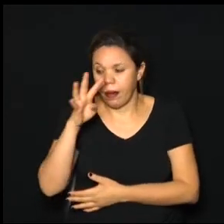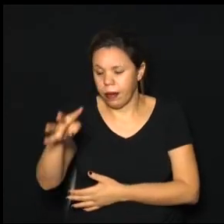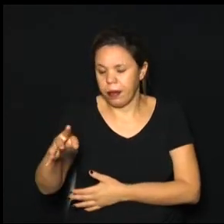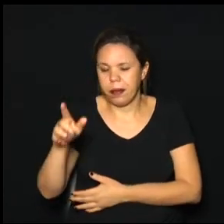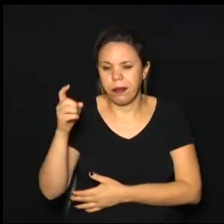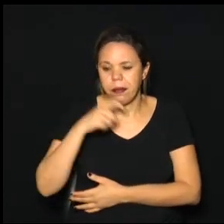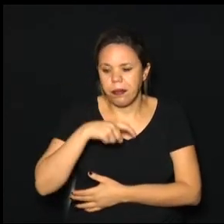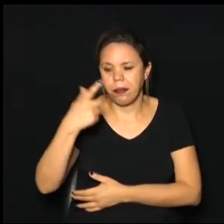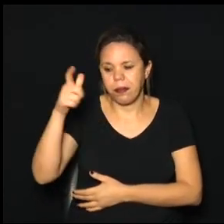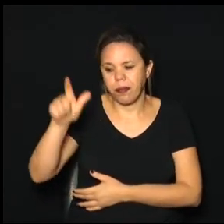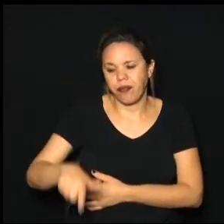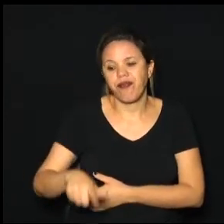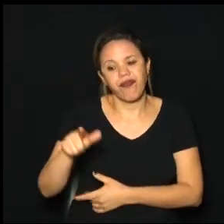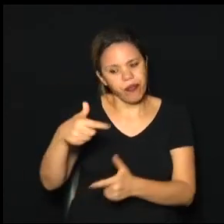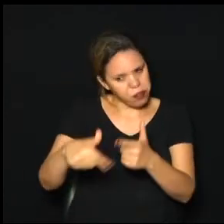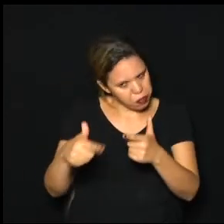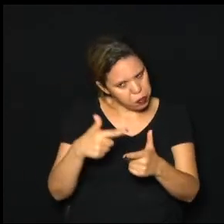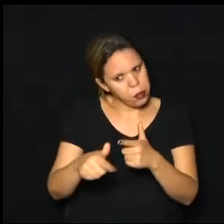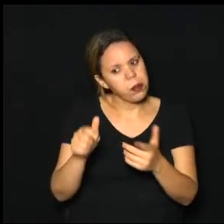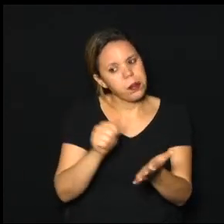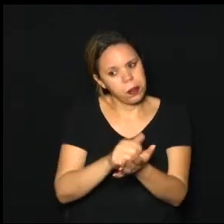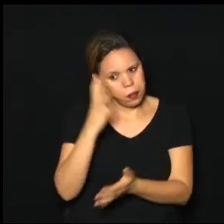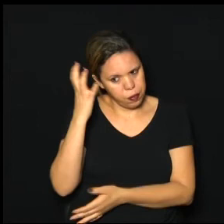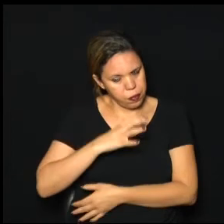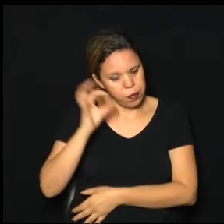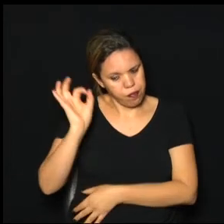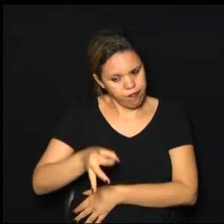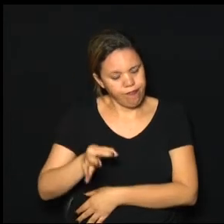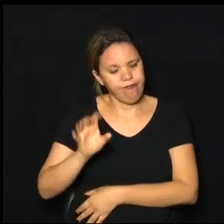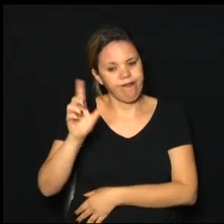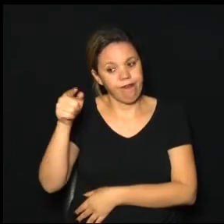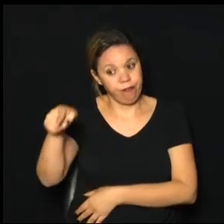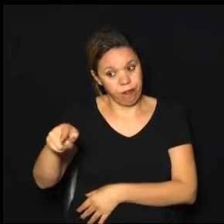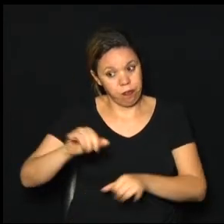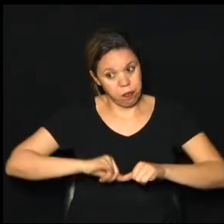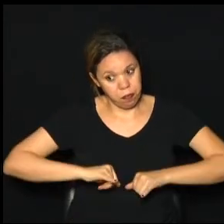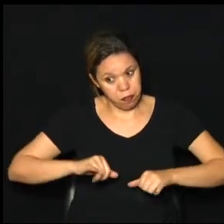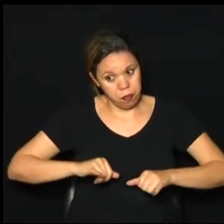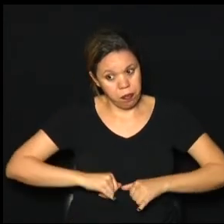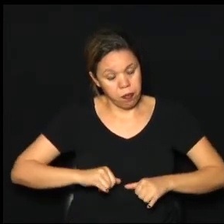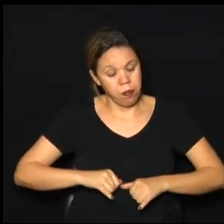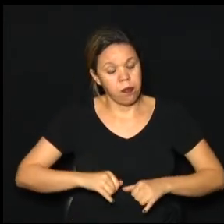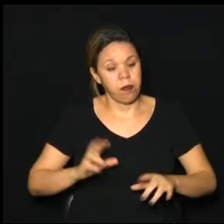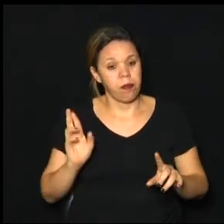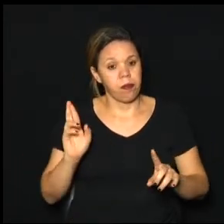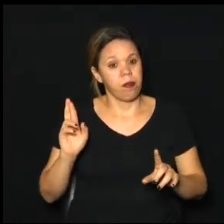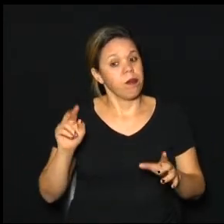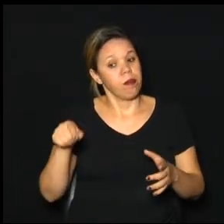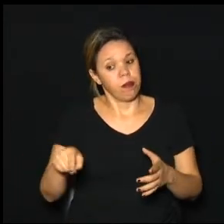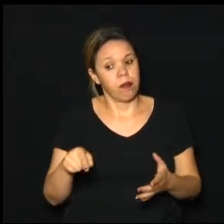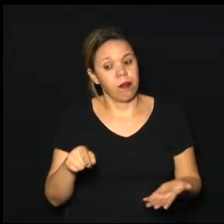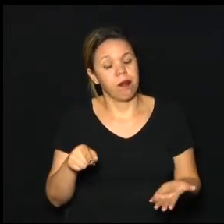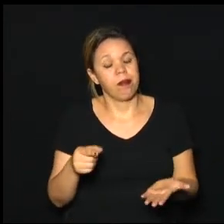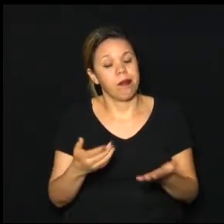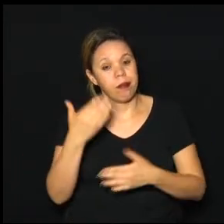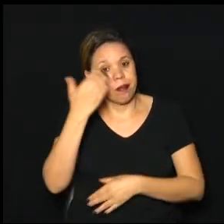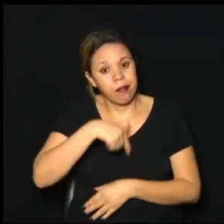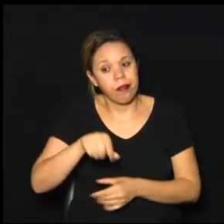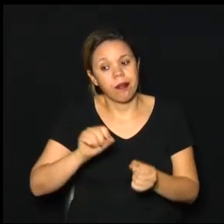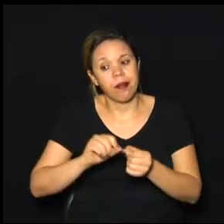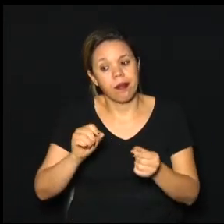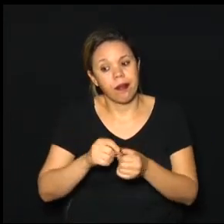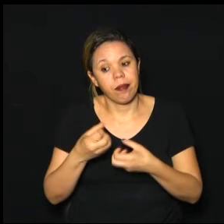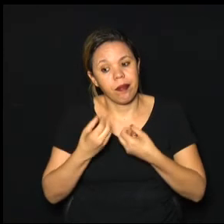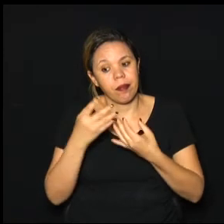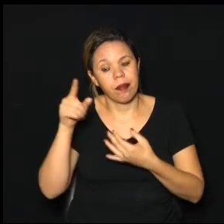mentira, você vai ter problema. Isso é certo. Se você sofreu uma representação eleitoral, se for comprovada que a informação